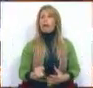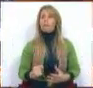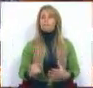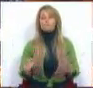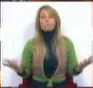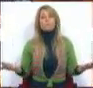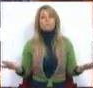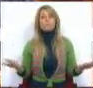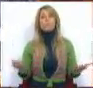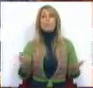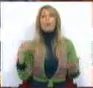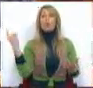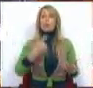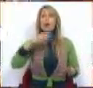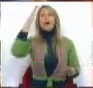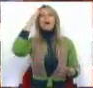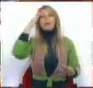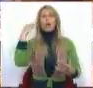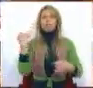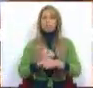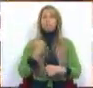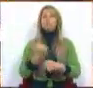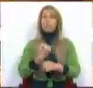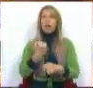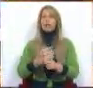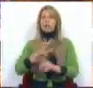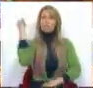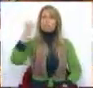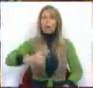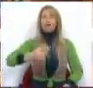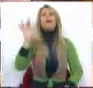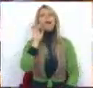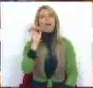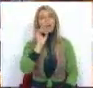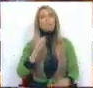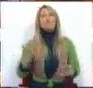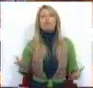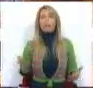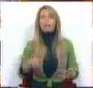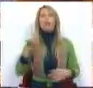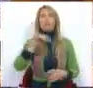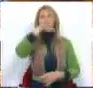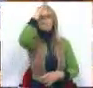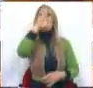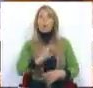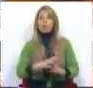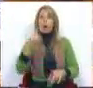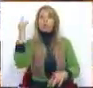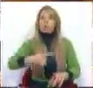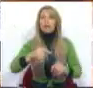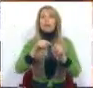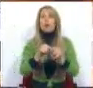E, portanto, nós consideramos que a ação coerciva é importante, mas que a ação compulsiva do Estado,